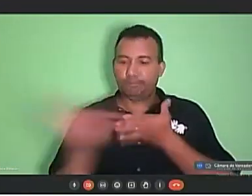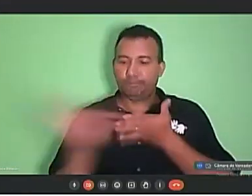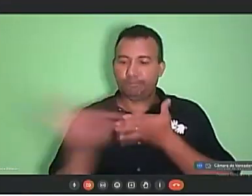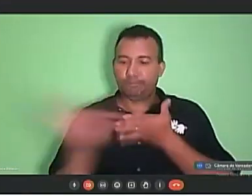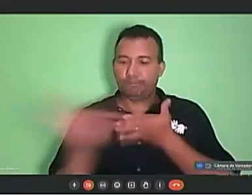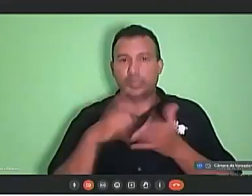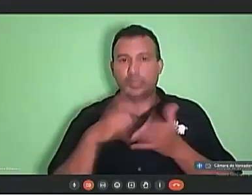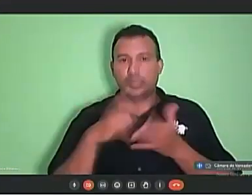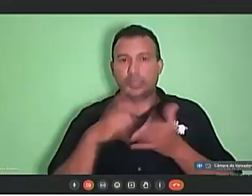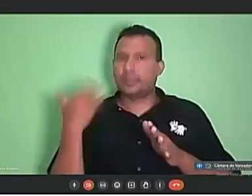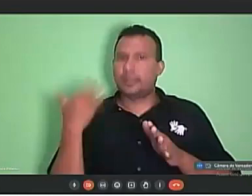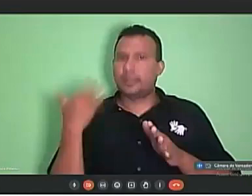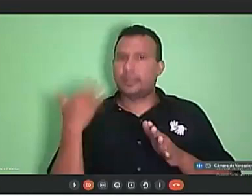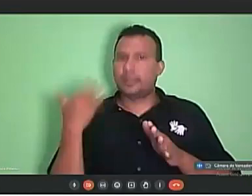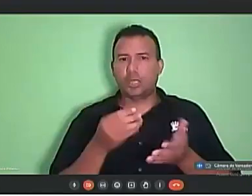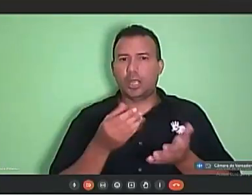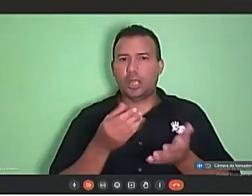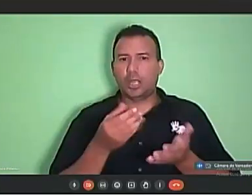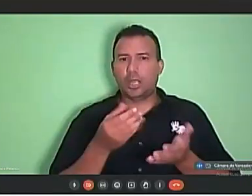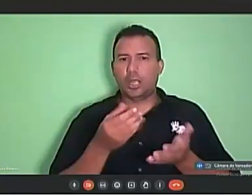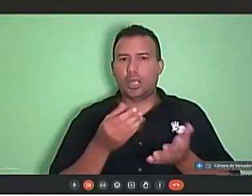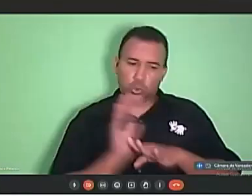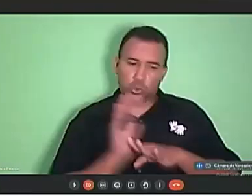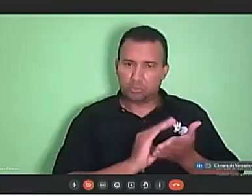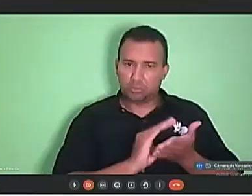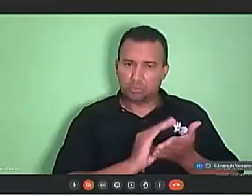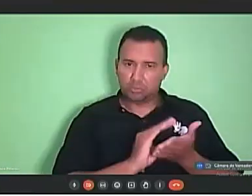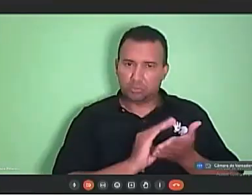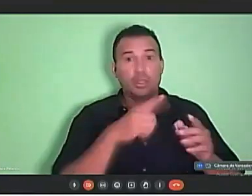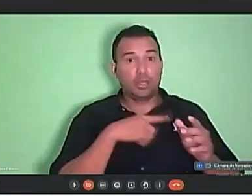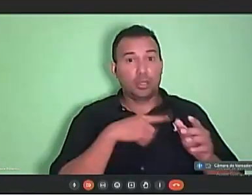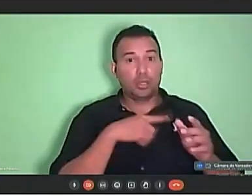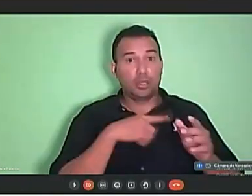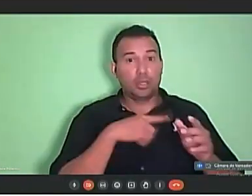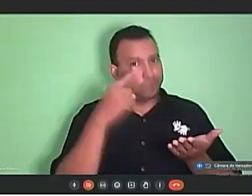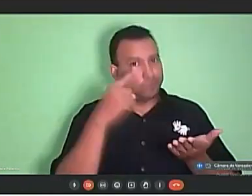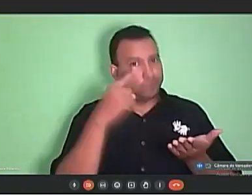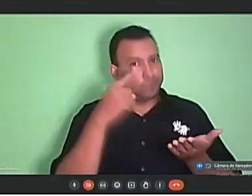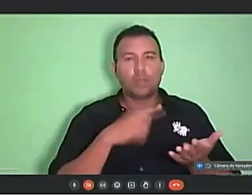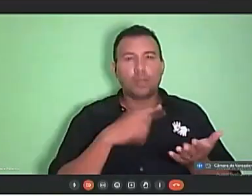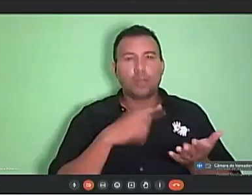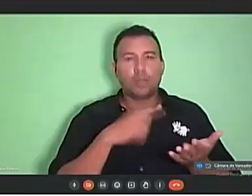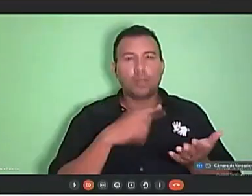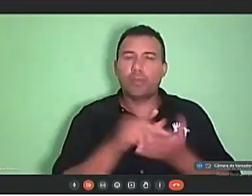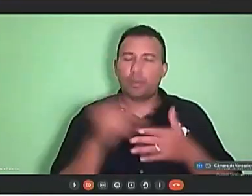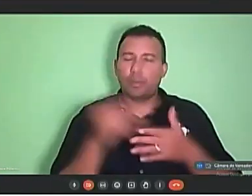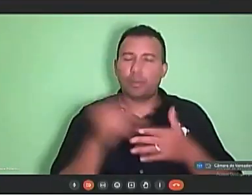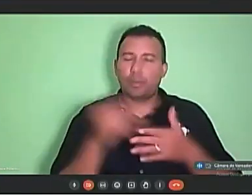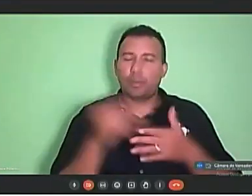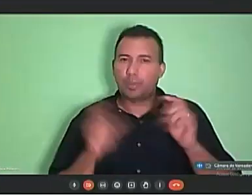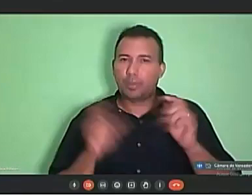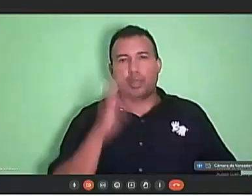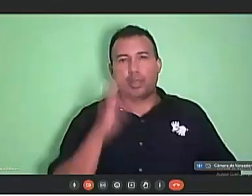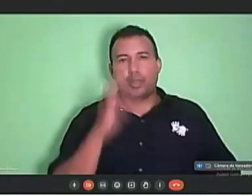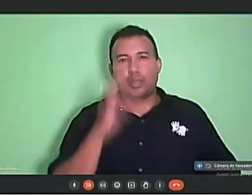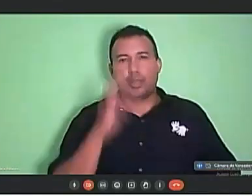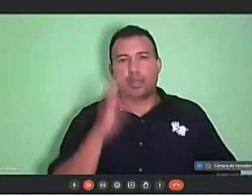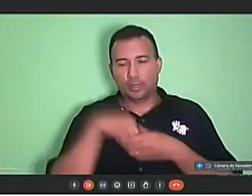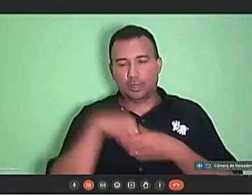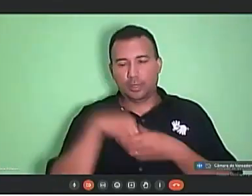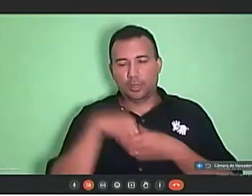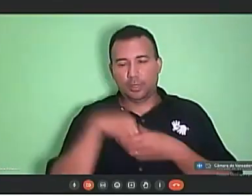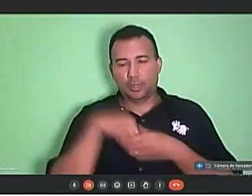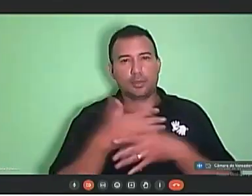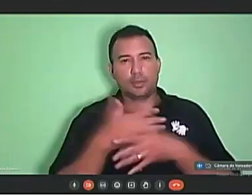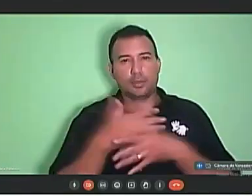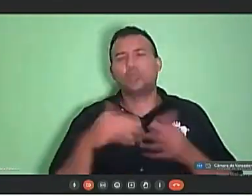época, dentro desse termo de compromisso que tinha vários outros itens, né, a ser resolvidos com a cidade. Como é que esse estudo foi feito?